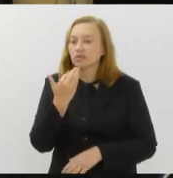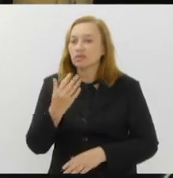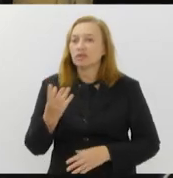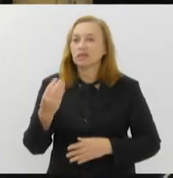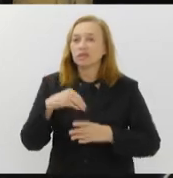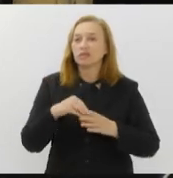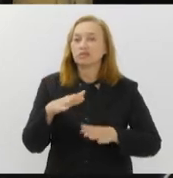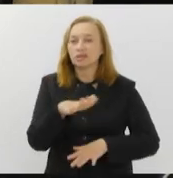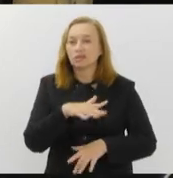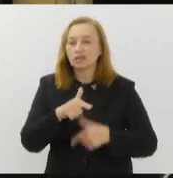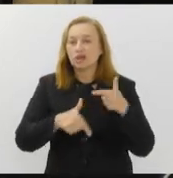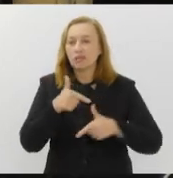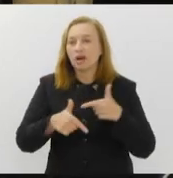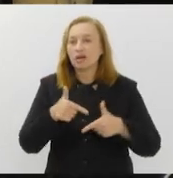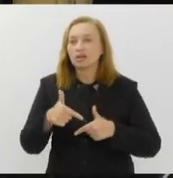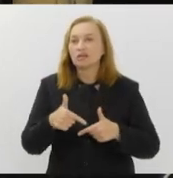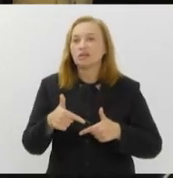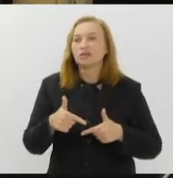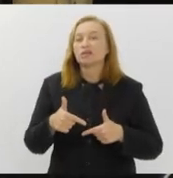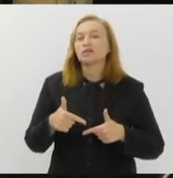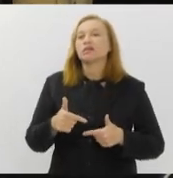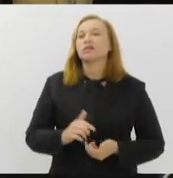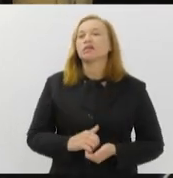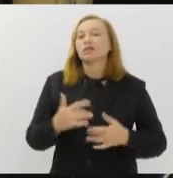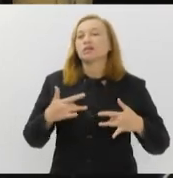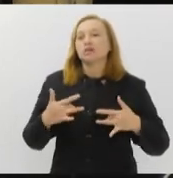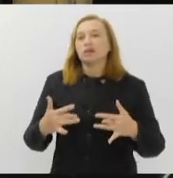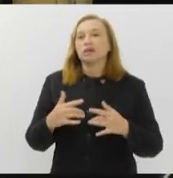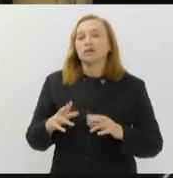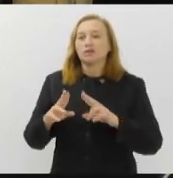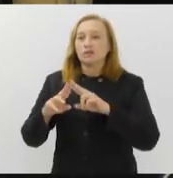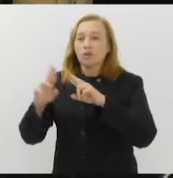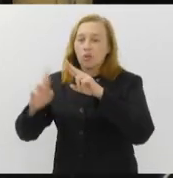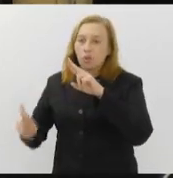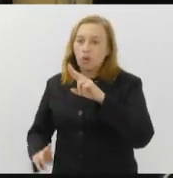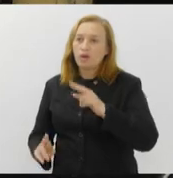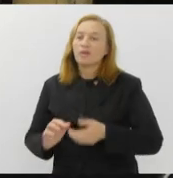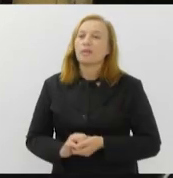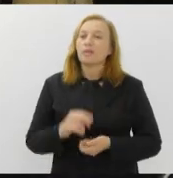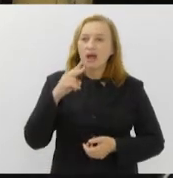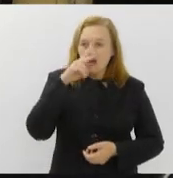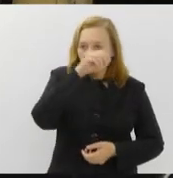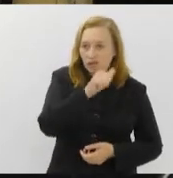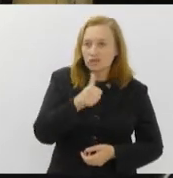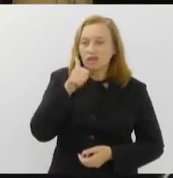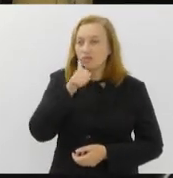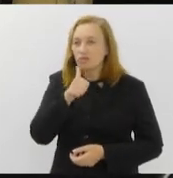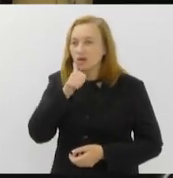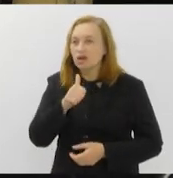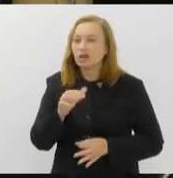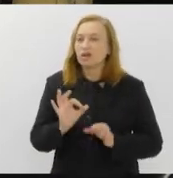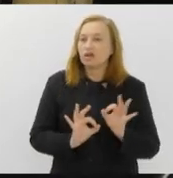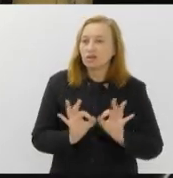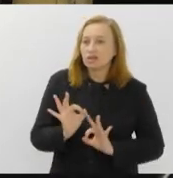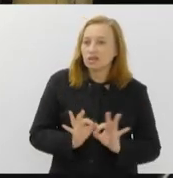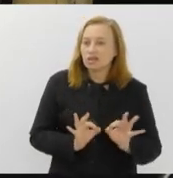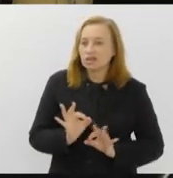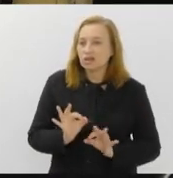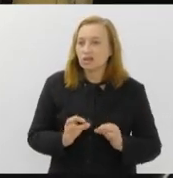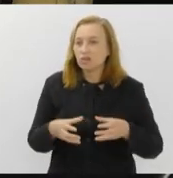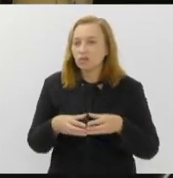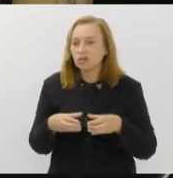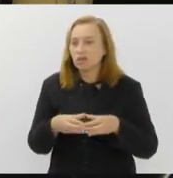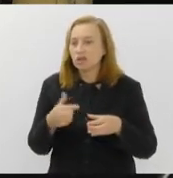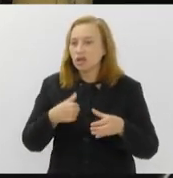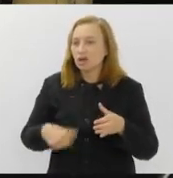social. Eu sou graduanda em serviço social na UERJ. A força das mulheres na organização comunitária, a qual eu